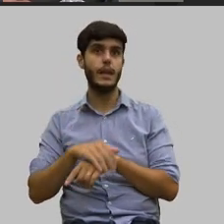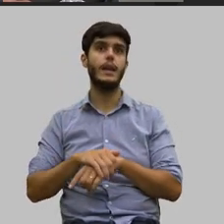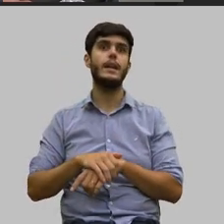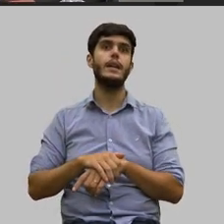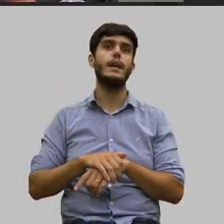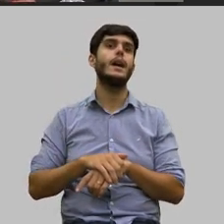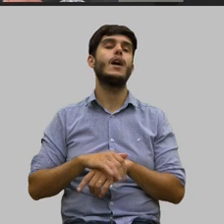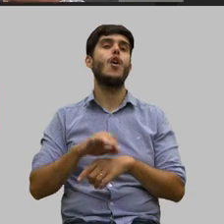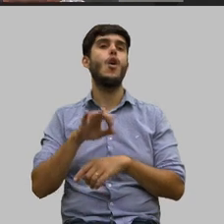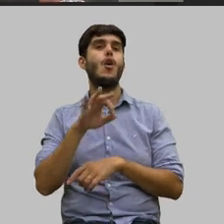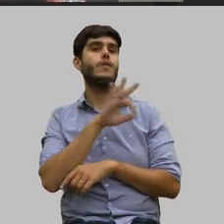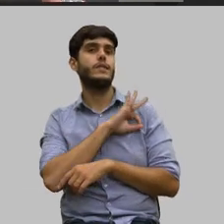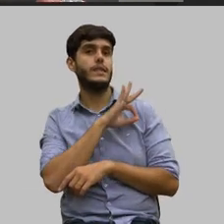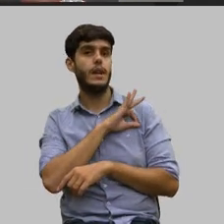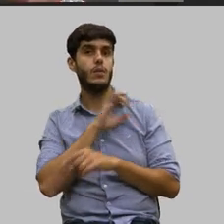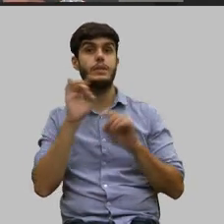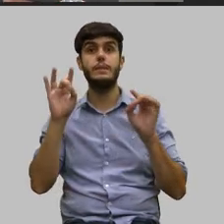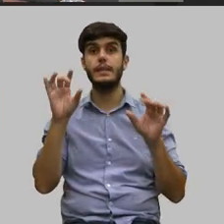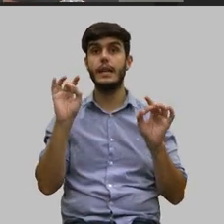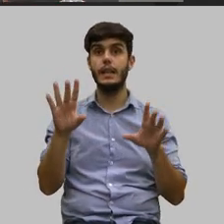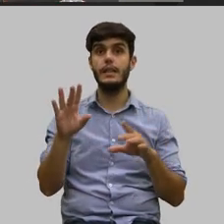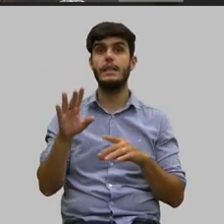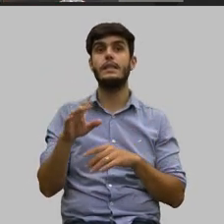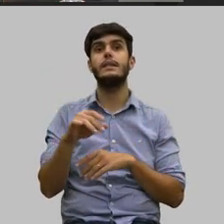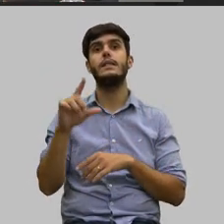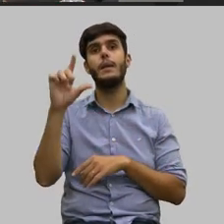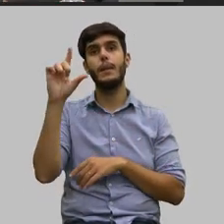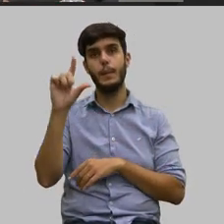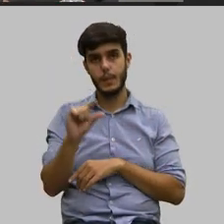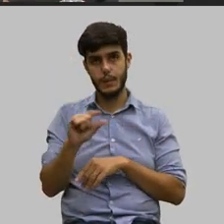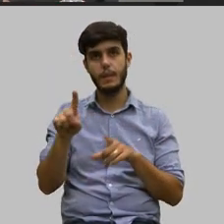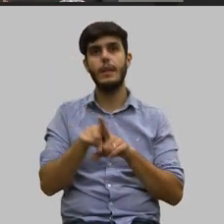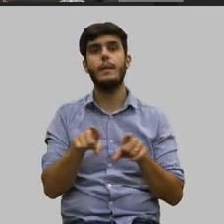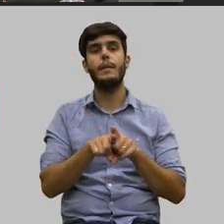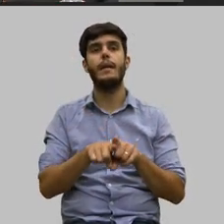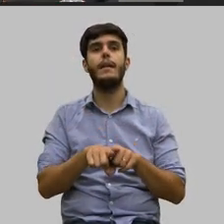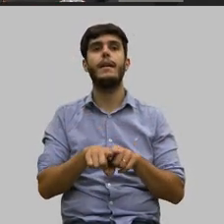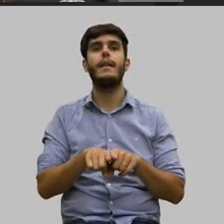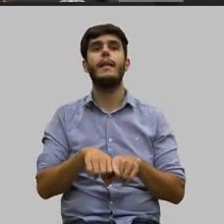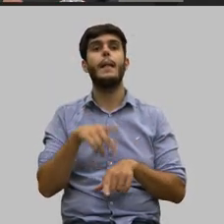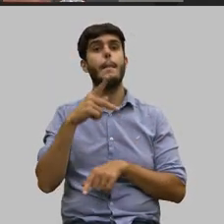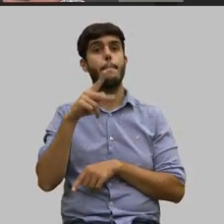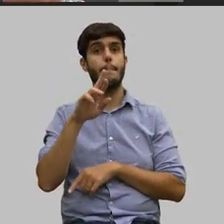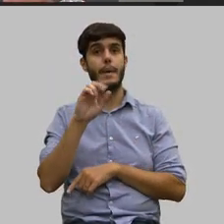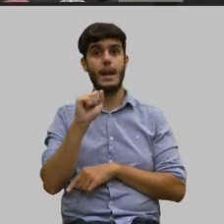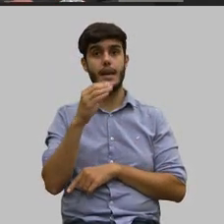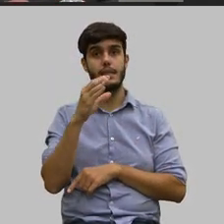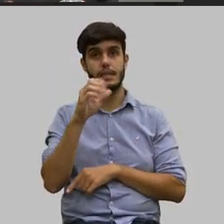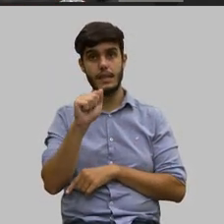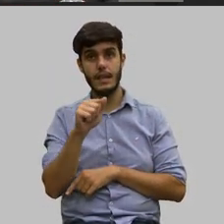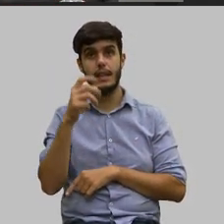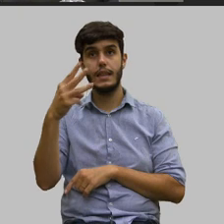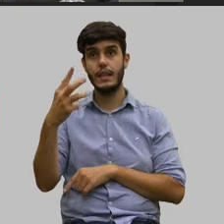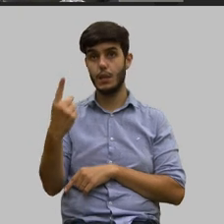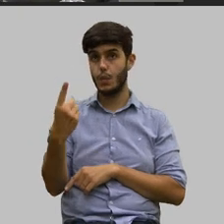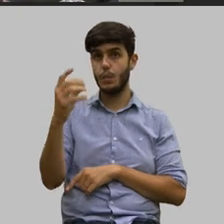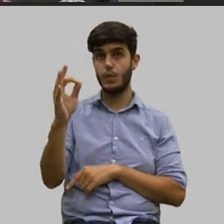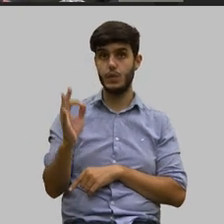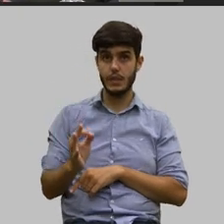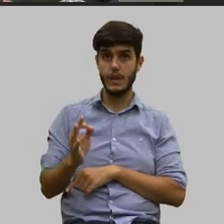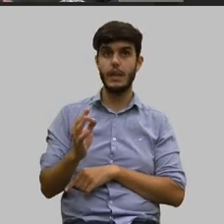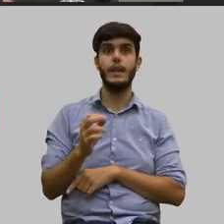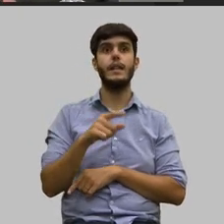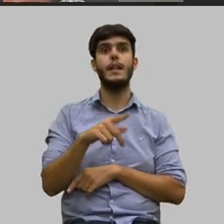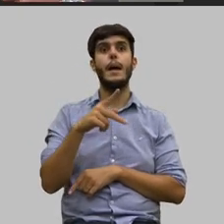especialistas 40% é um número bem pequeno né praças 31% com relação a lei de efetivo praças